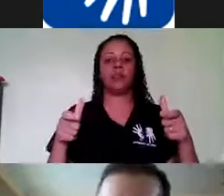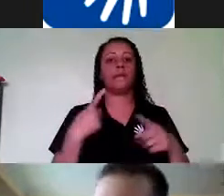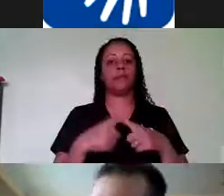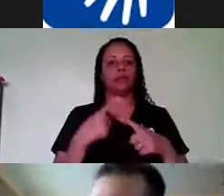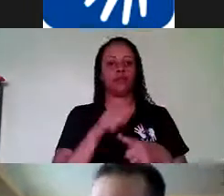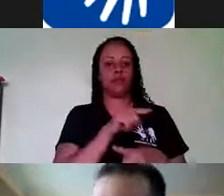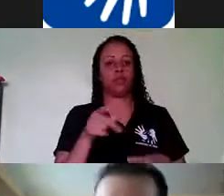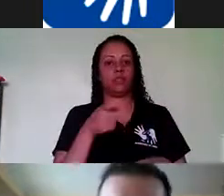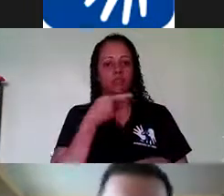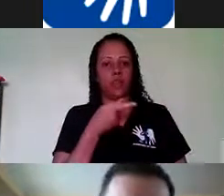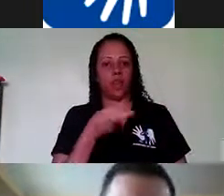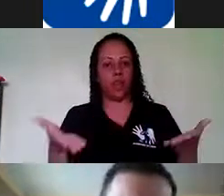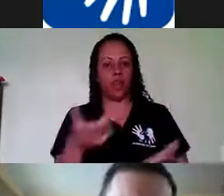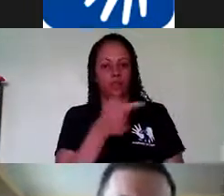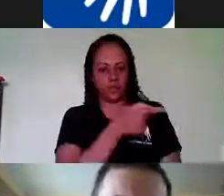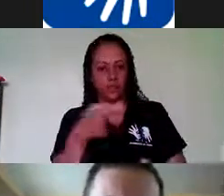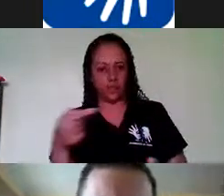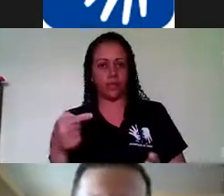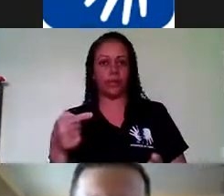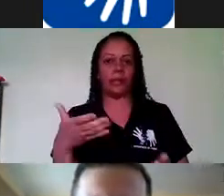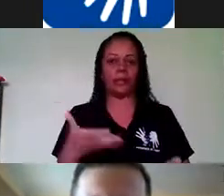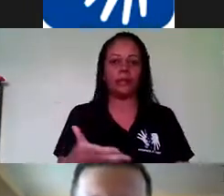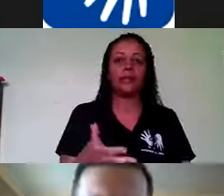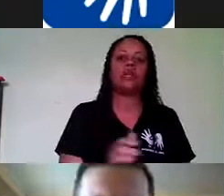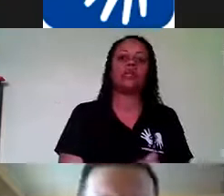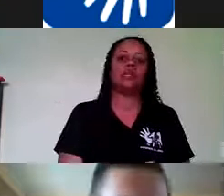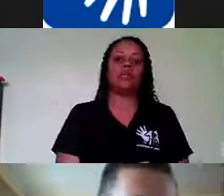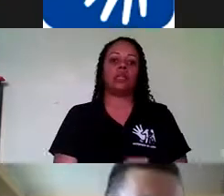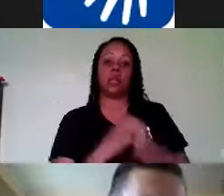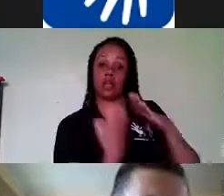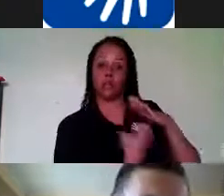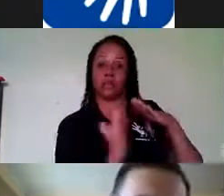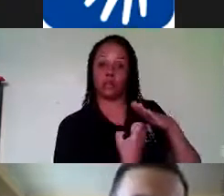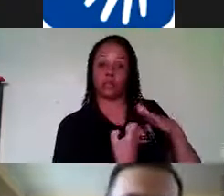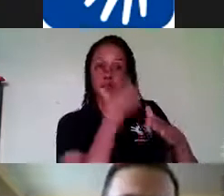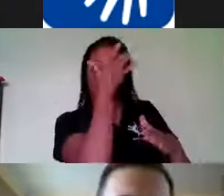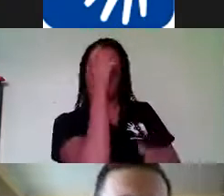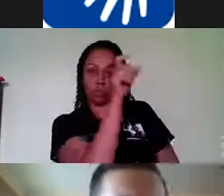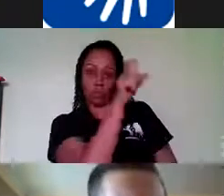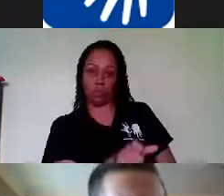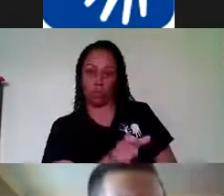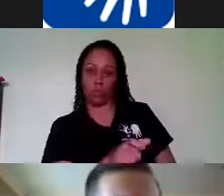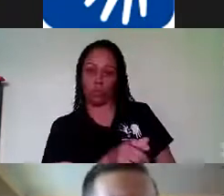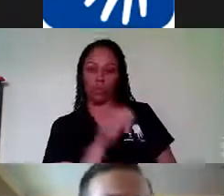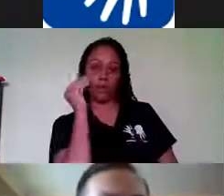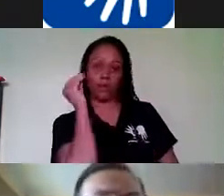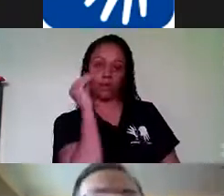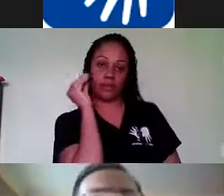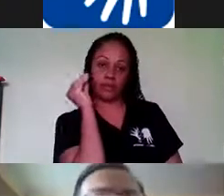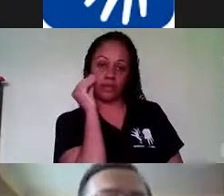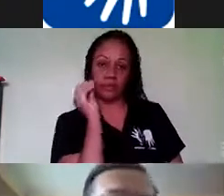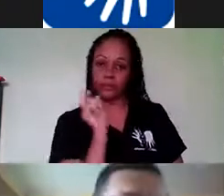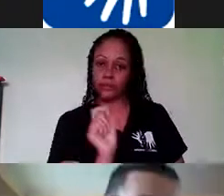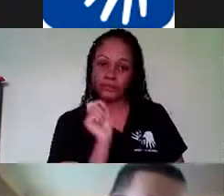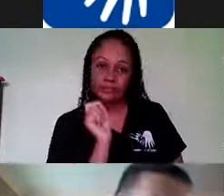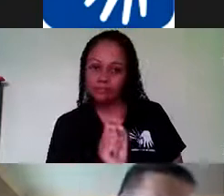há um empresário, né, que tem um cargo legislativo, tentou entrar com